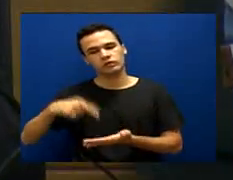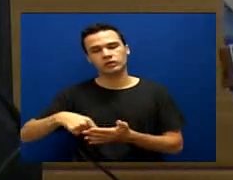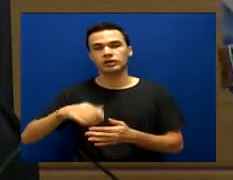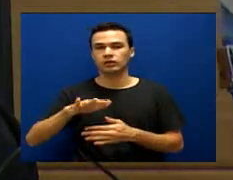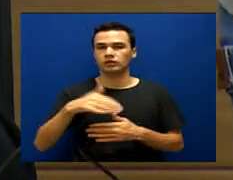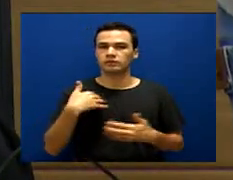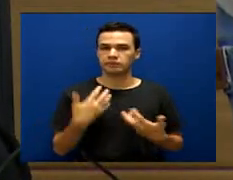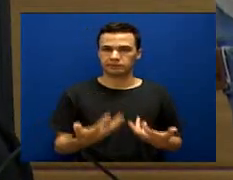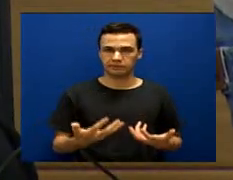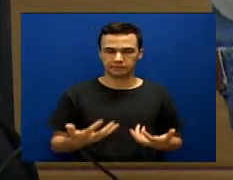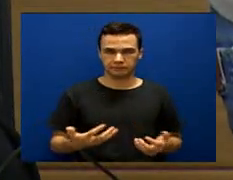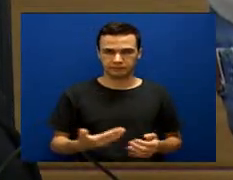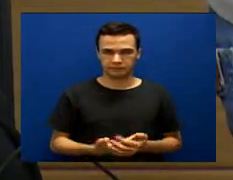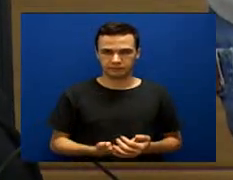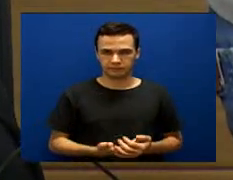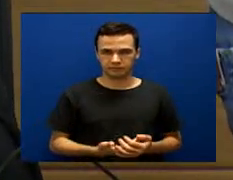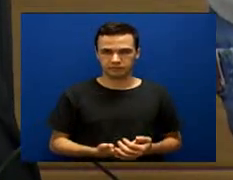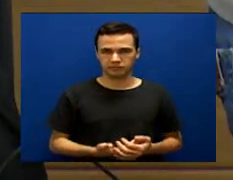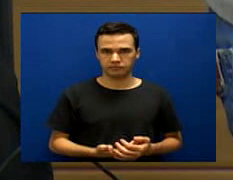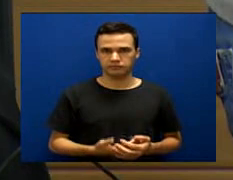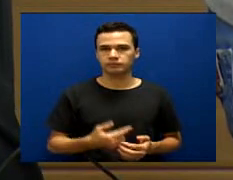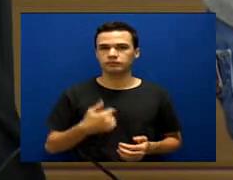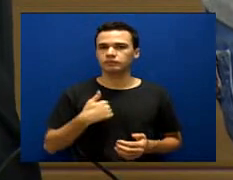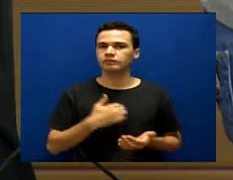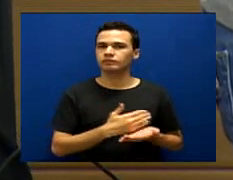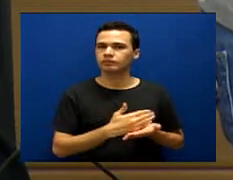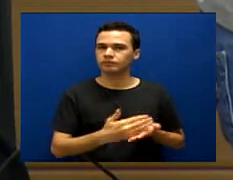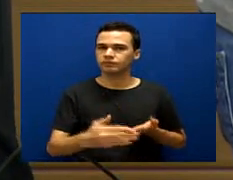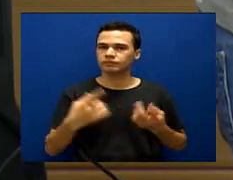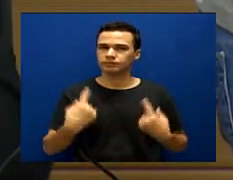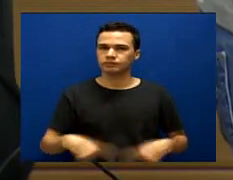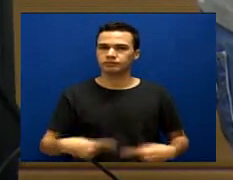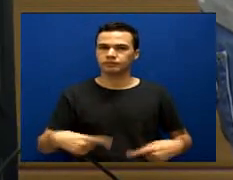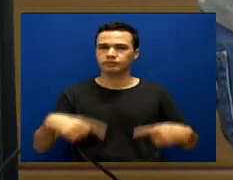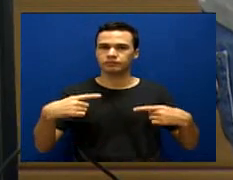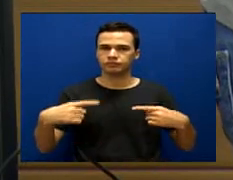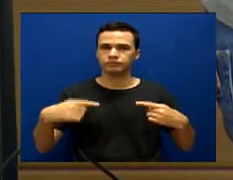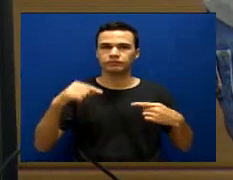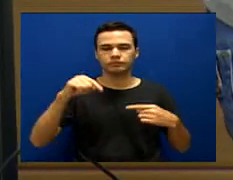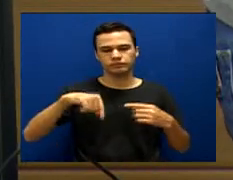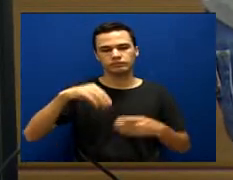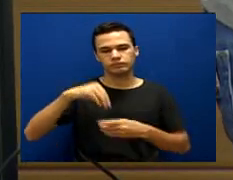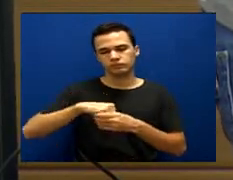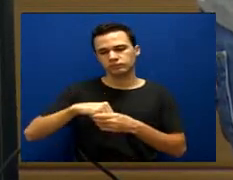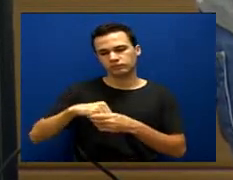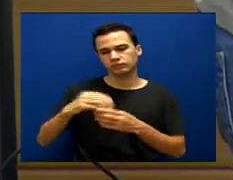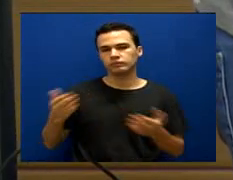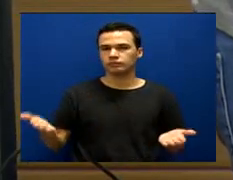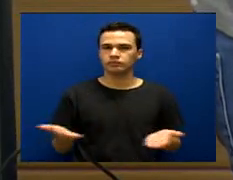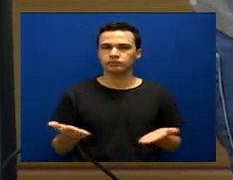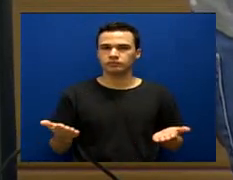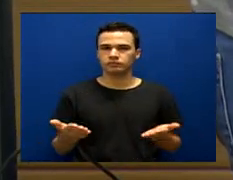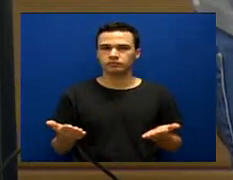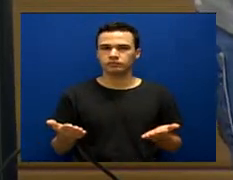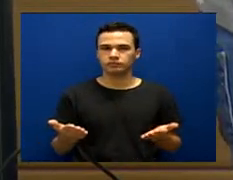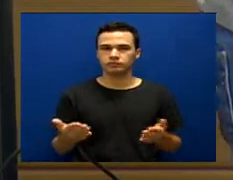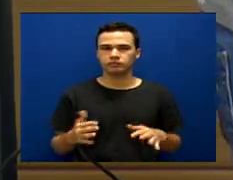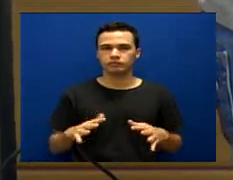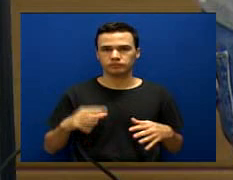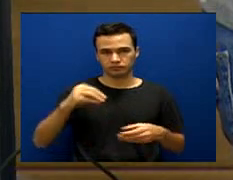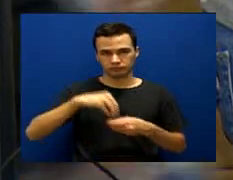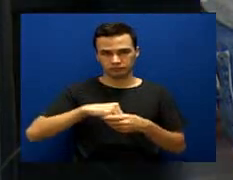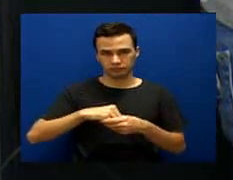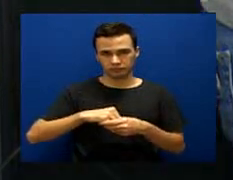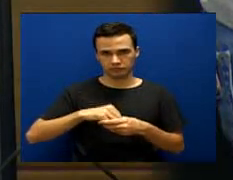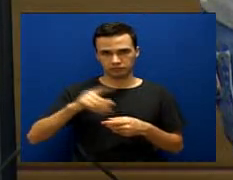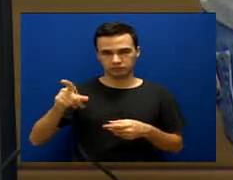eu quero, na verdade, eu iniciei a discussão internamente do projeto, agora,